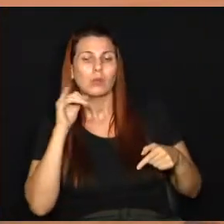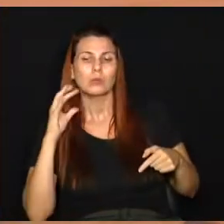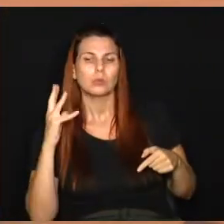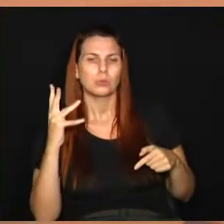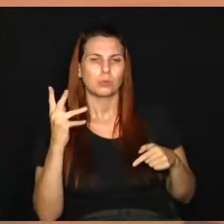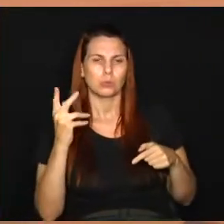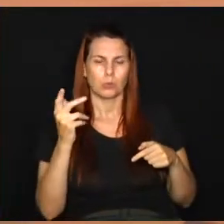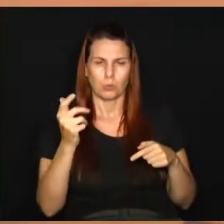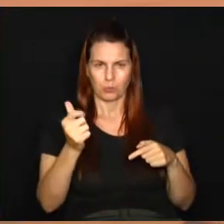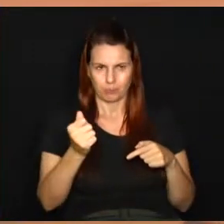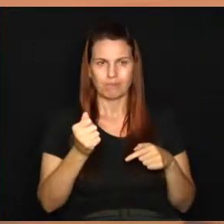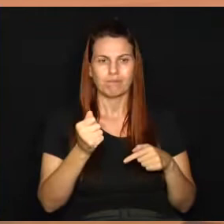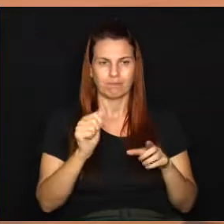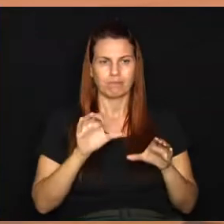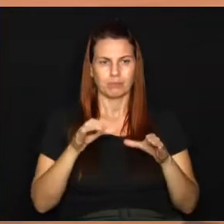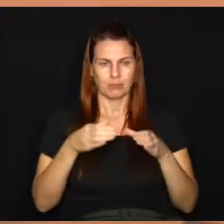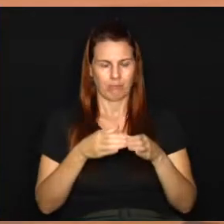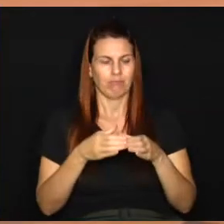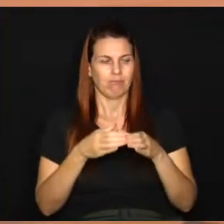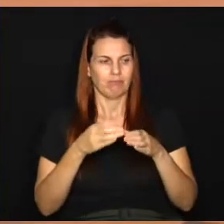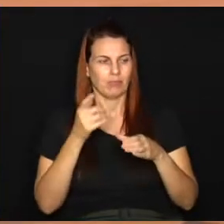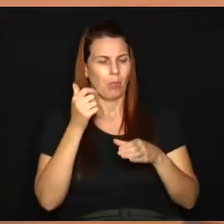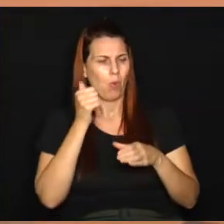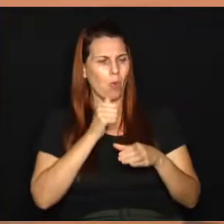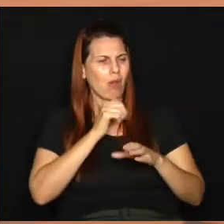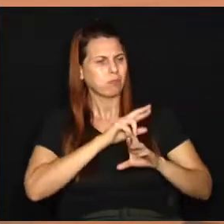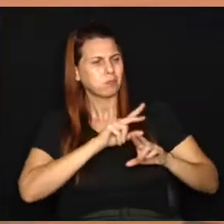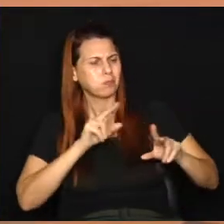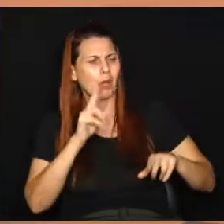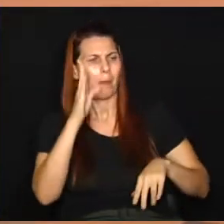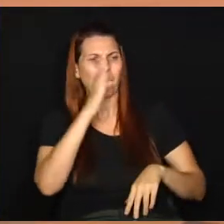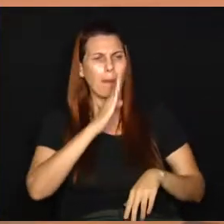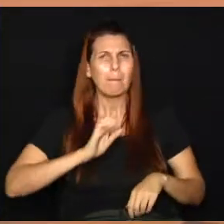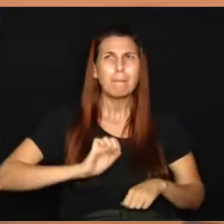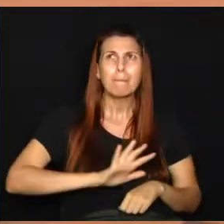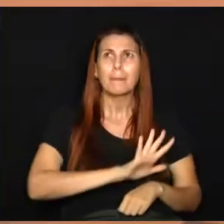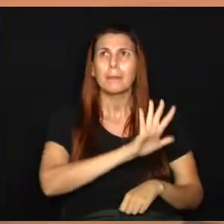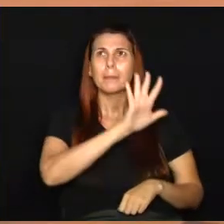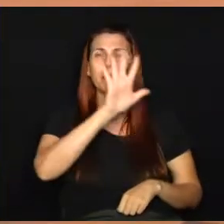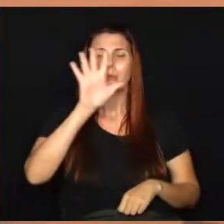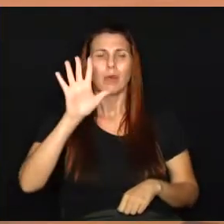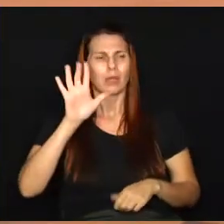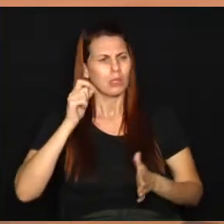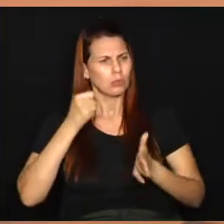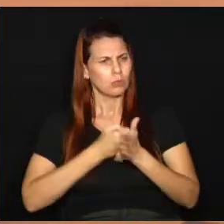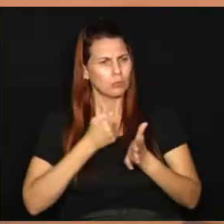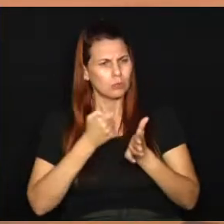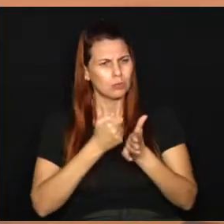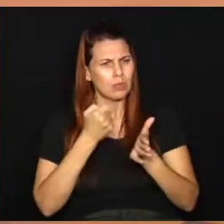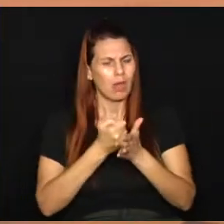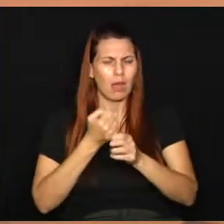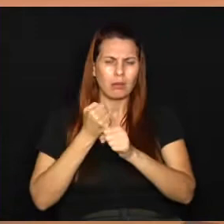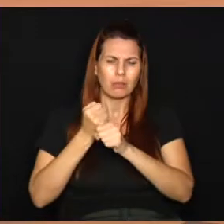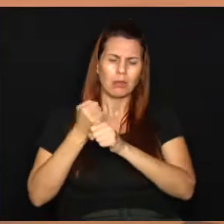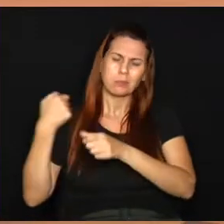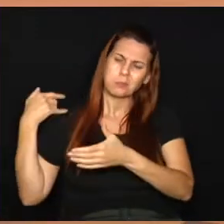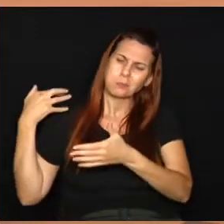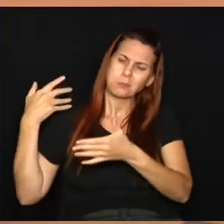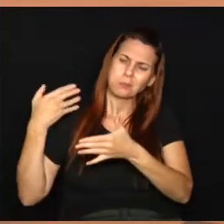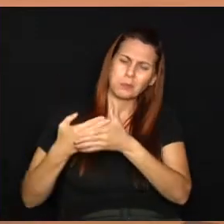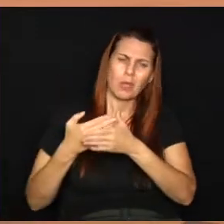desrespeita todo o coletivo de mulheres brasileiras que estão aí lutando há tantos anos para